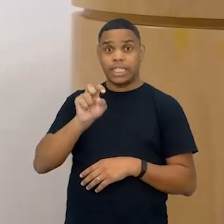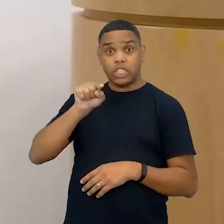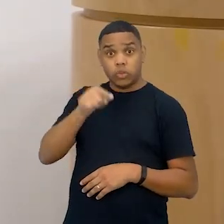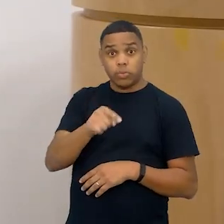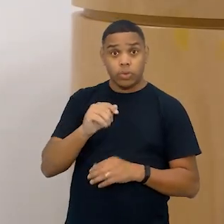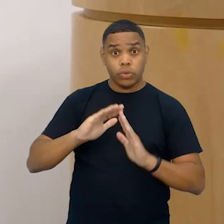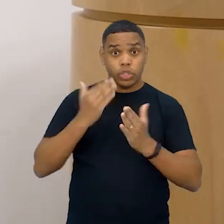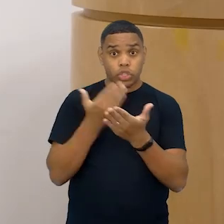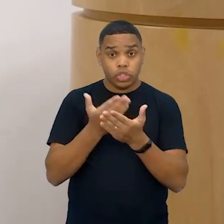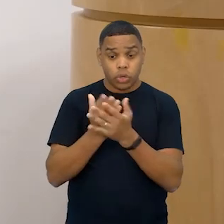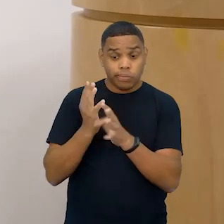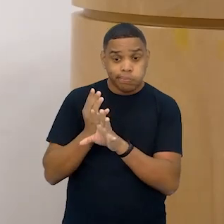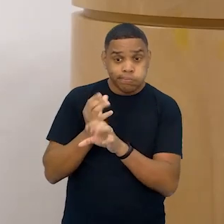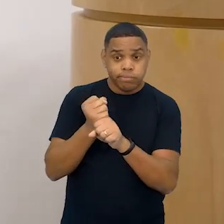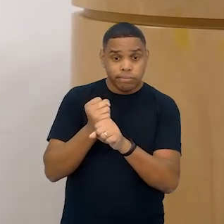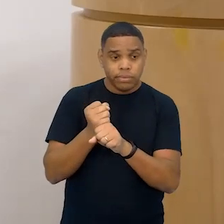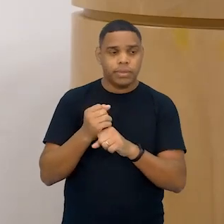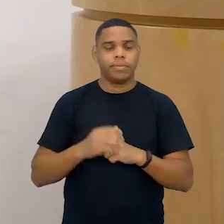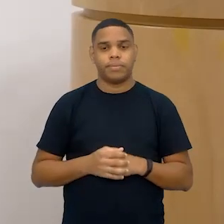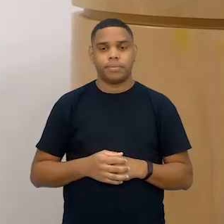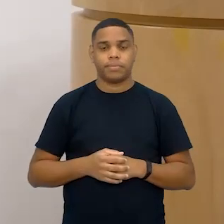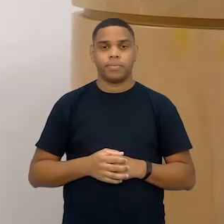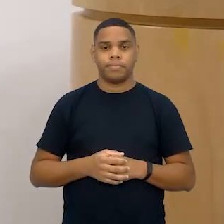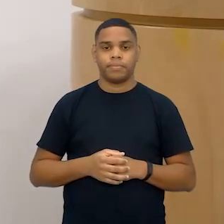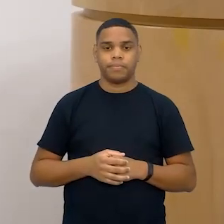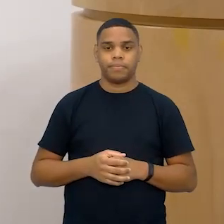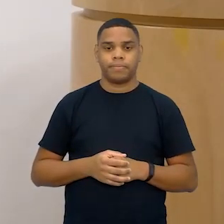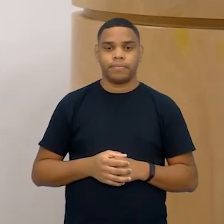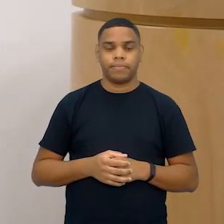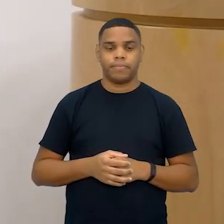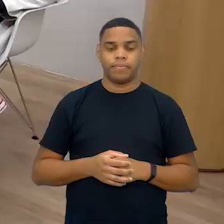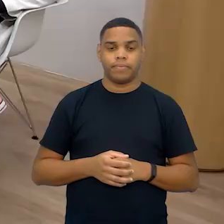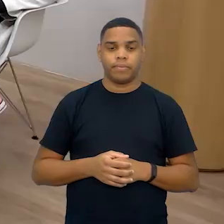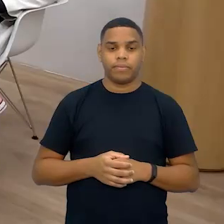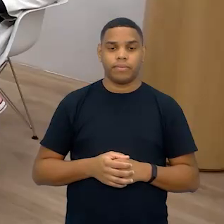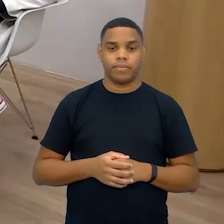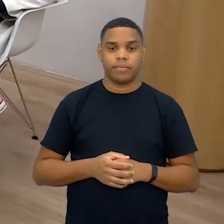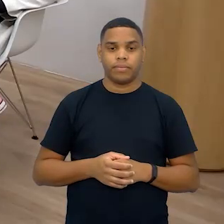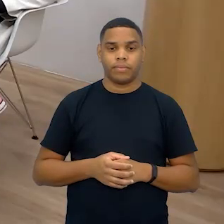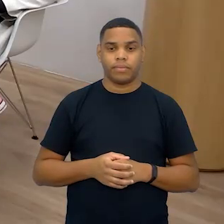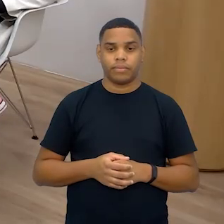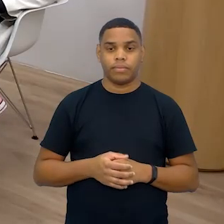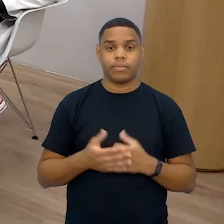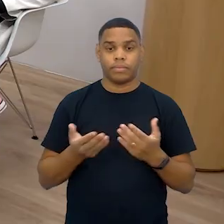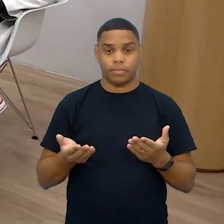né, professora? Aí não tem como, né, Adriana? Para dar. E assim,